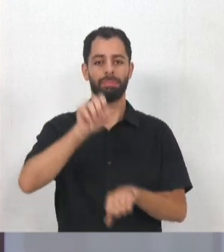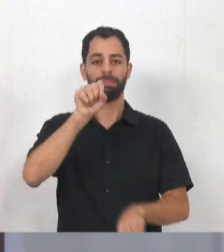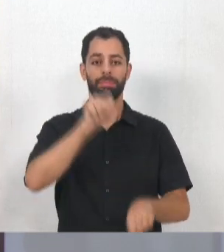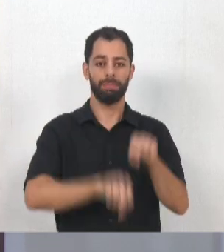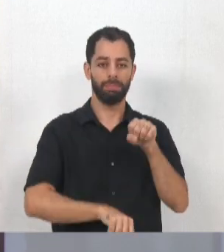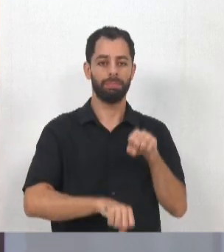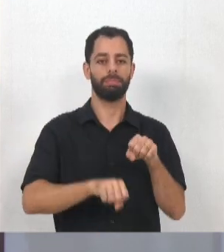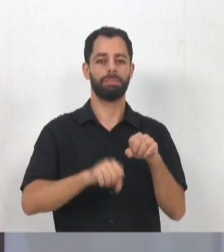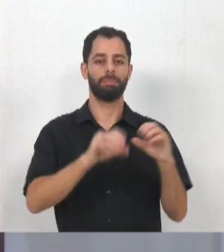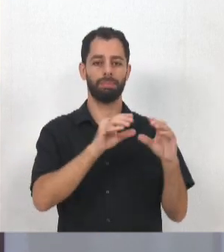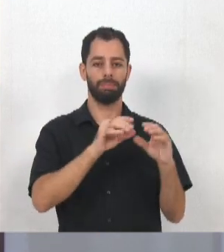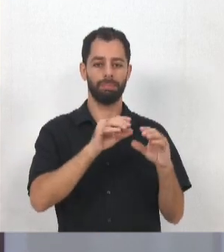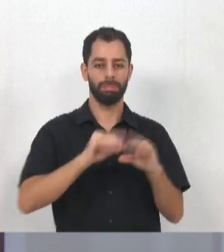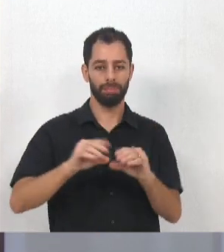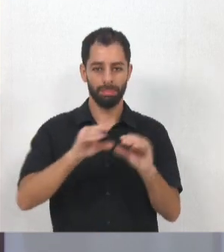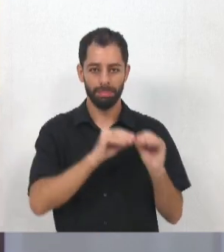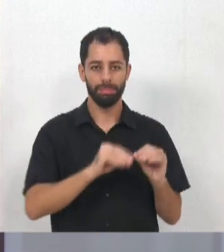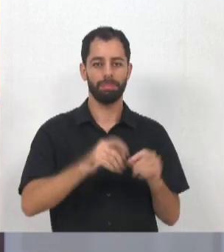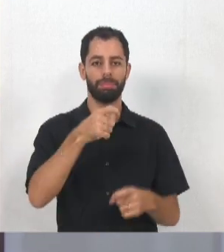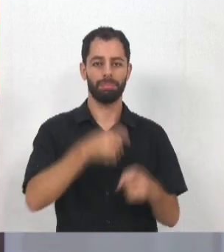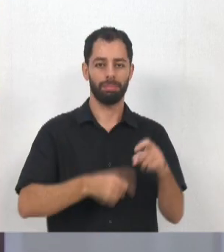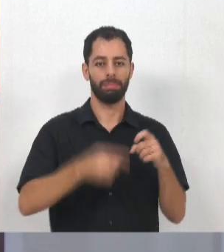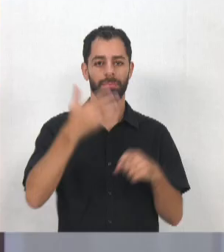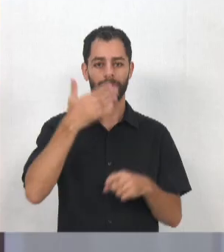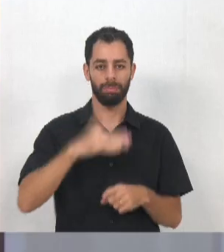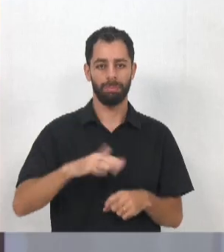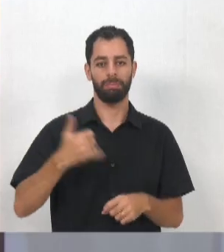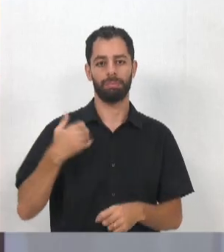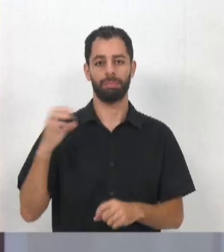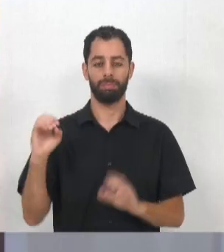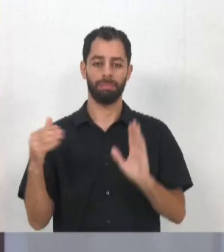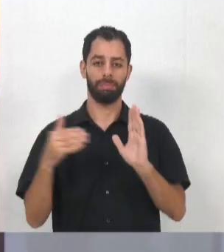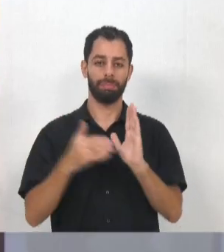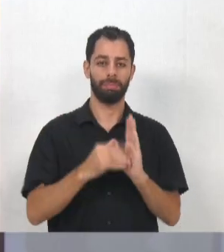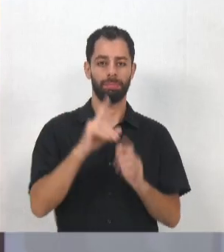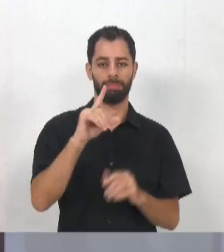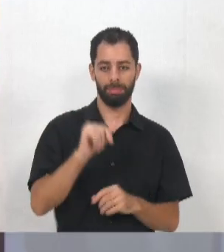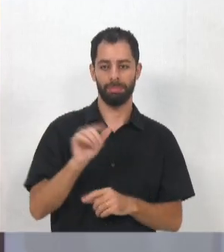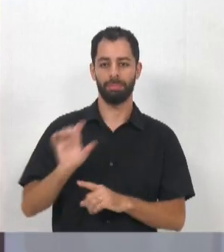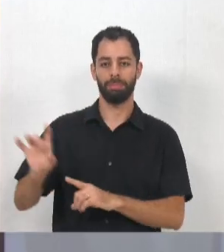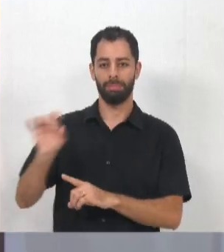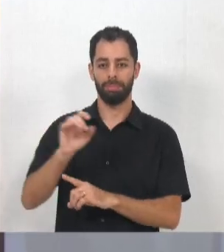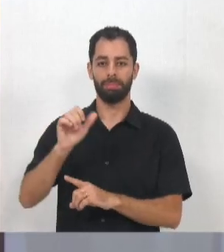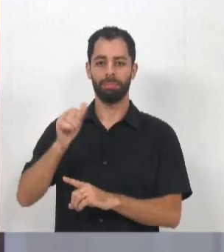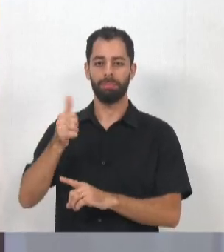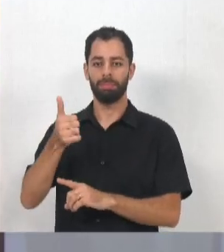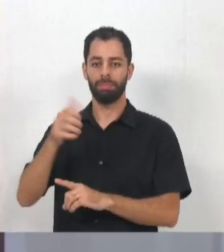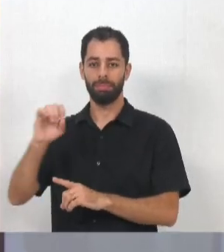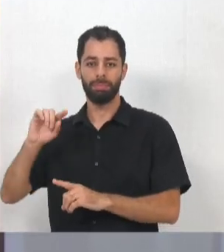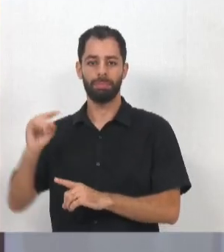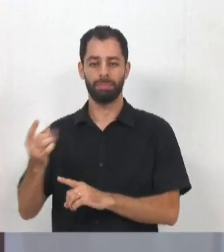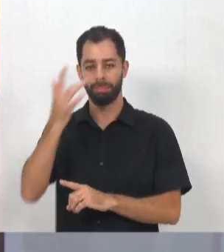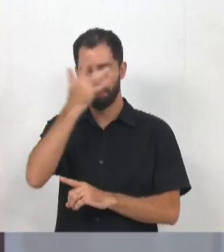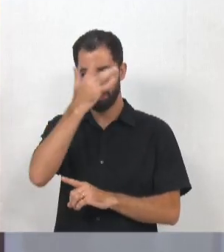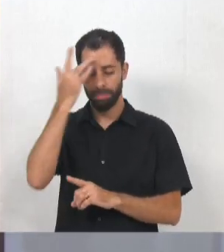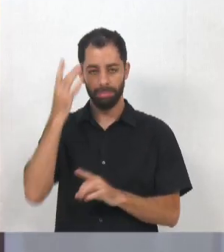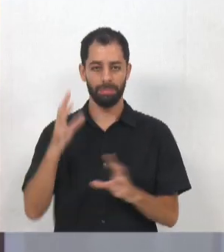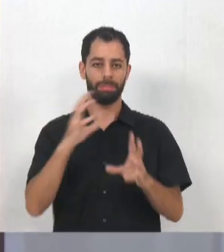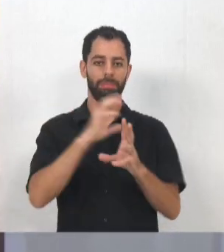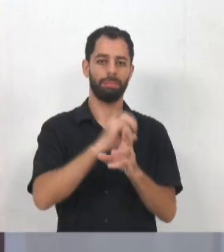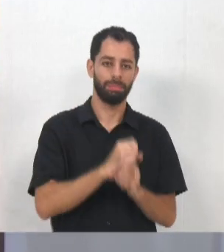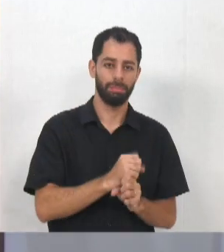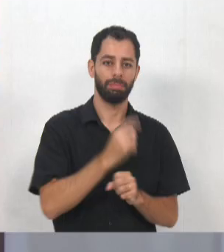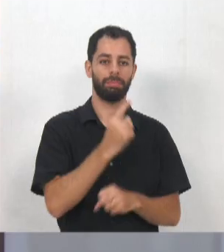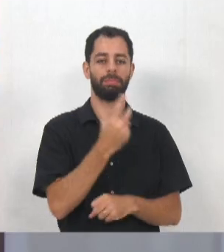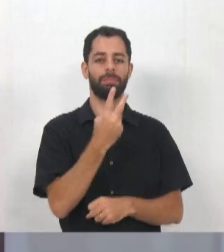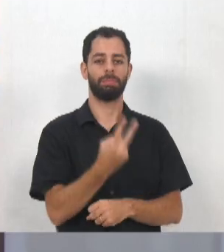crianças e adolescentes entre 0 e 17, por cada 100 mil habitantes. Foram 1.282 ocorrências